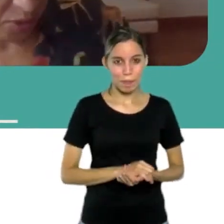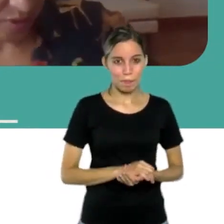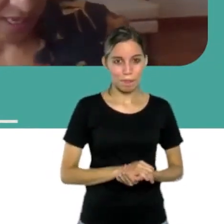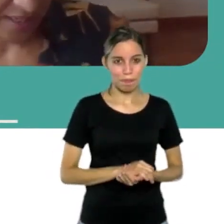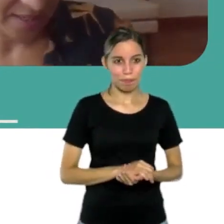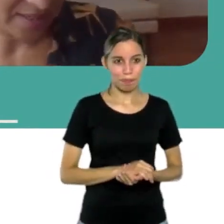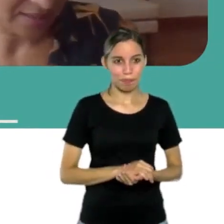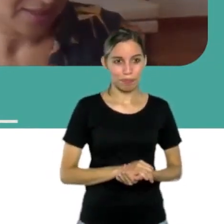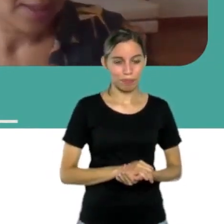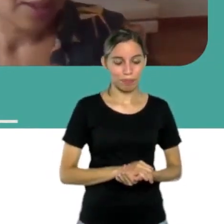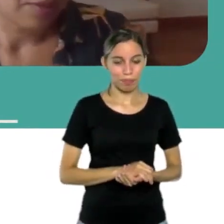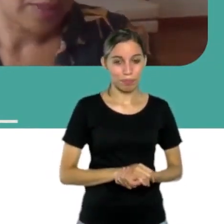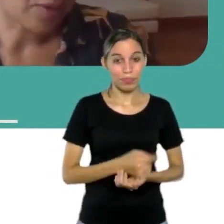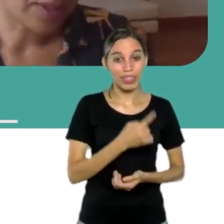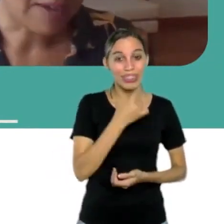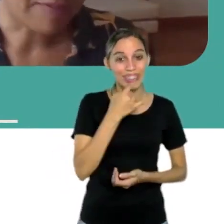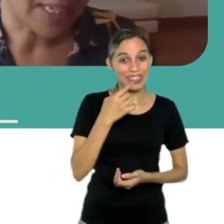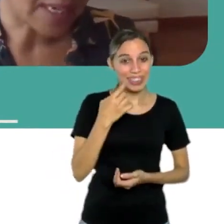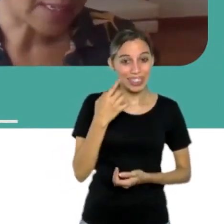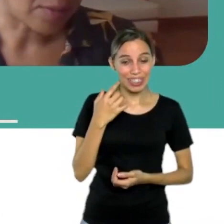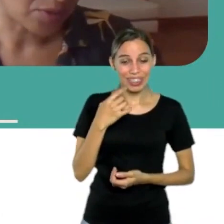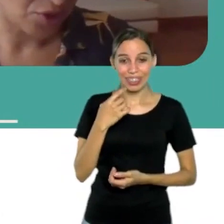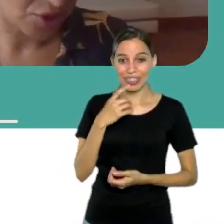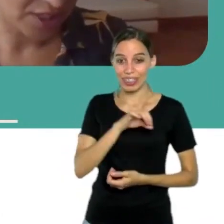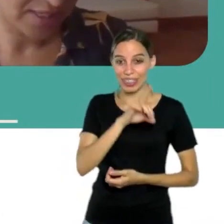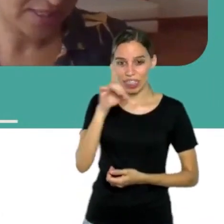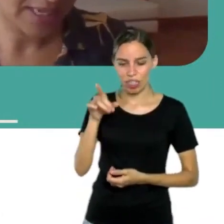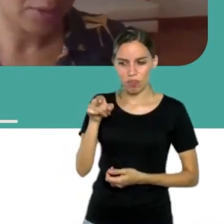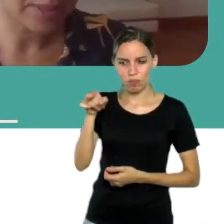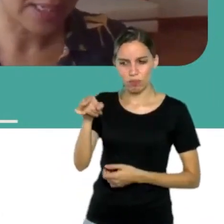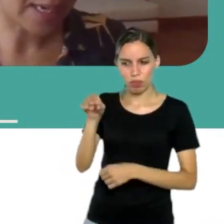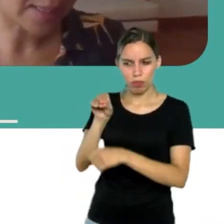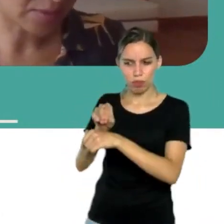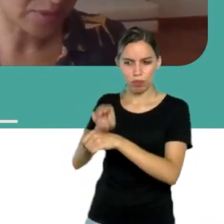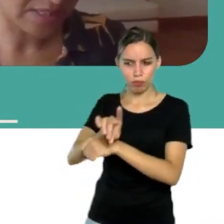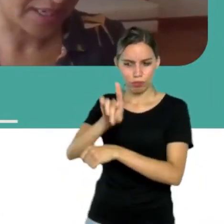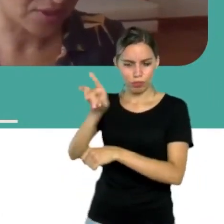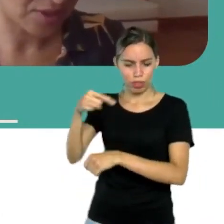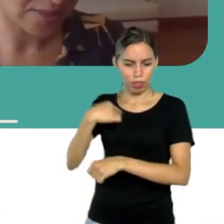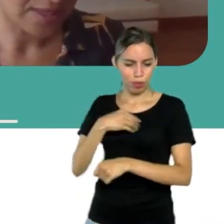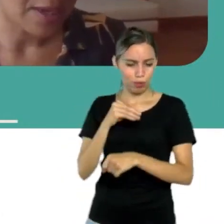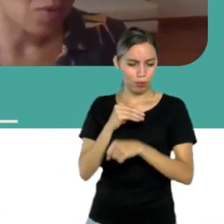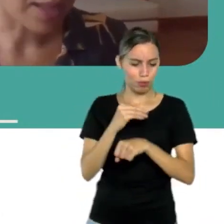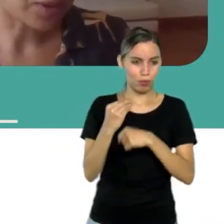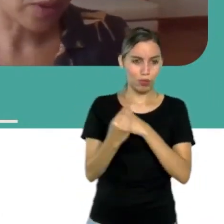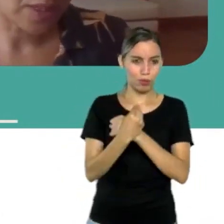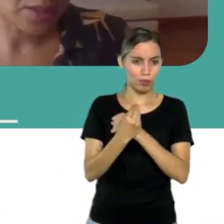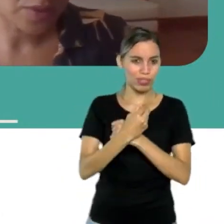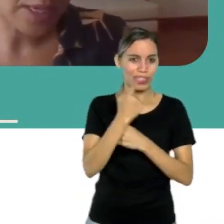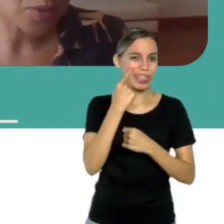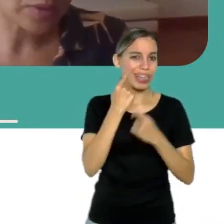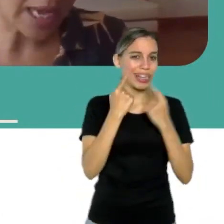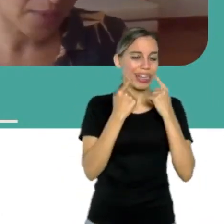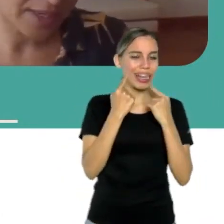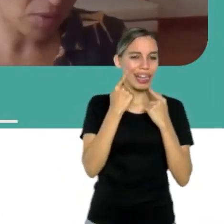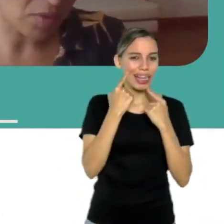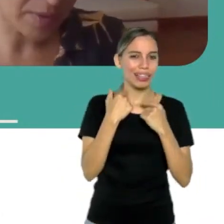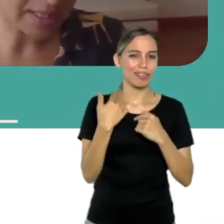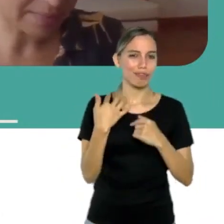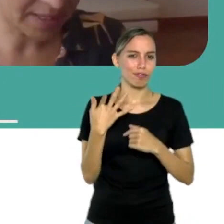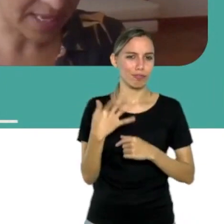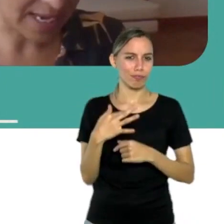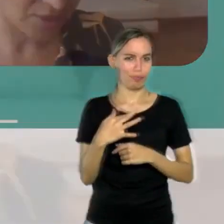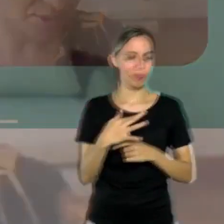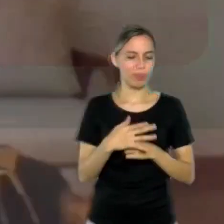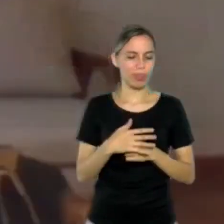Os dias ou os dentes. Você cuidava da extração dos dias, eu da extração dos dentes. 4 sisos resultaram em